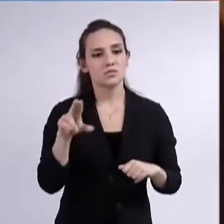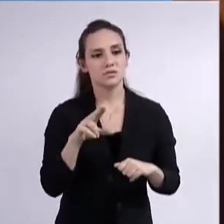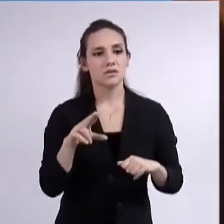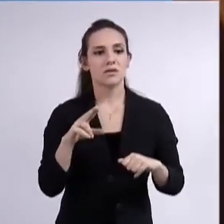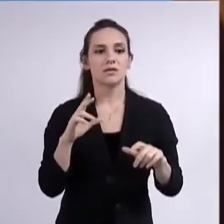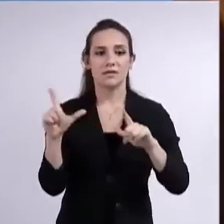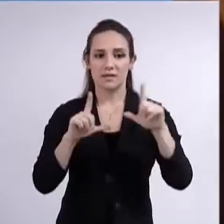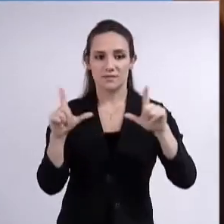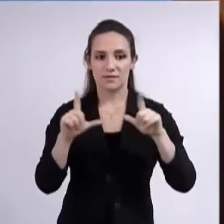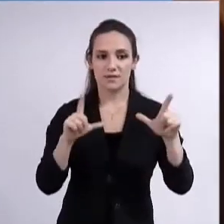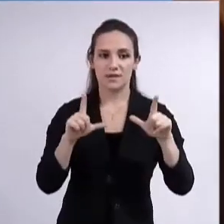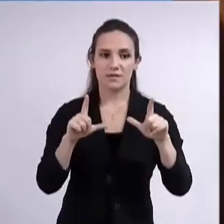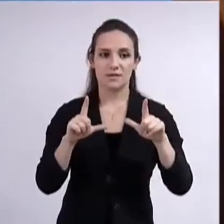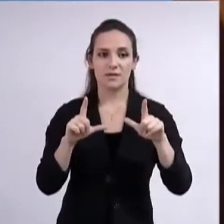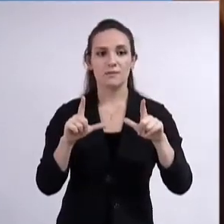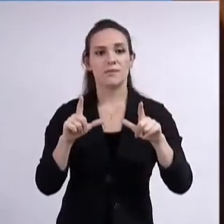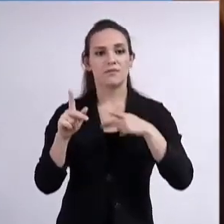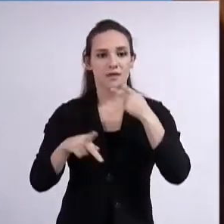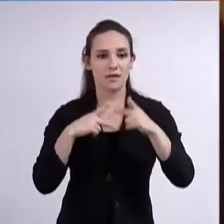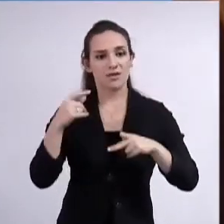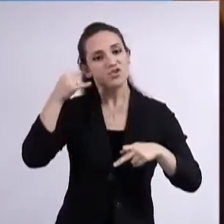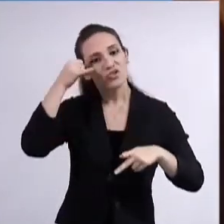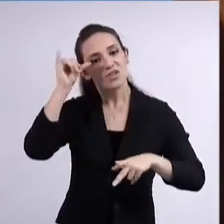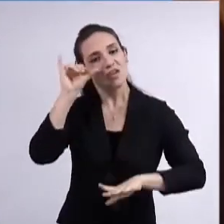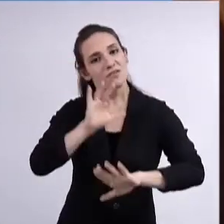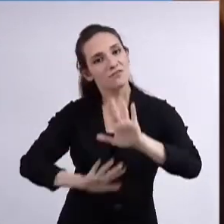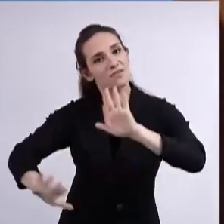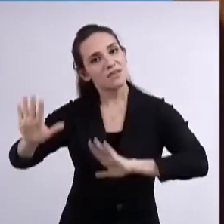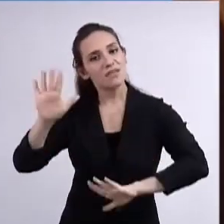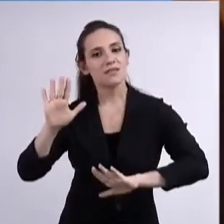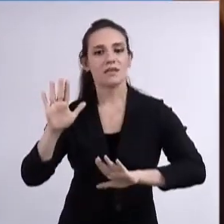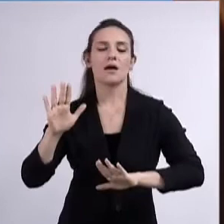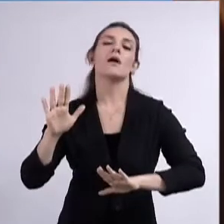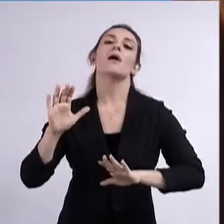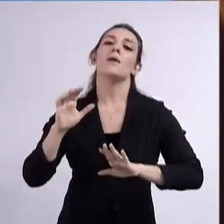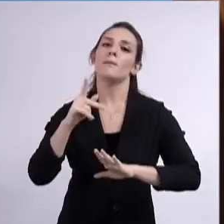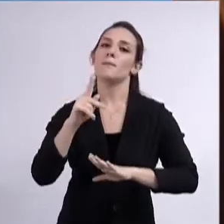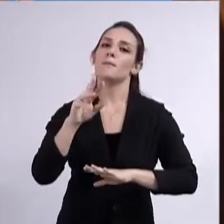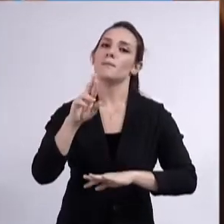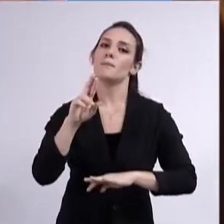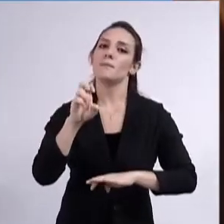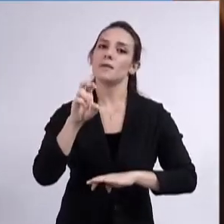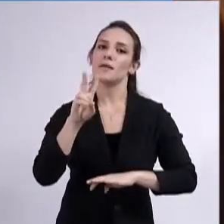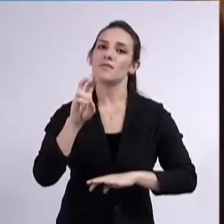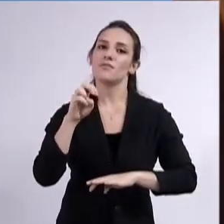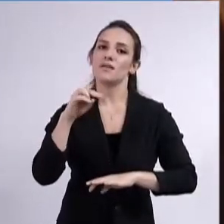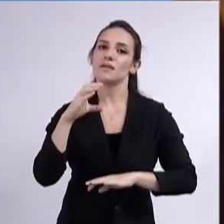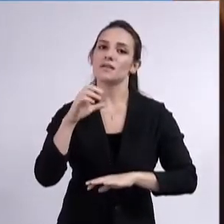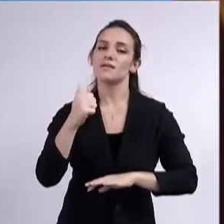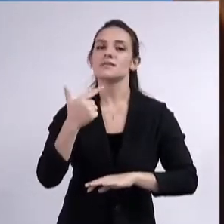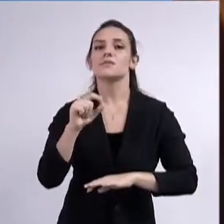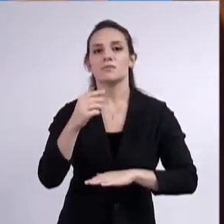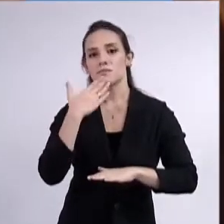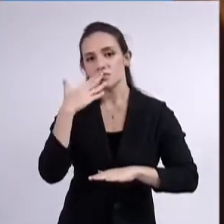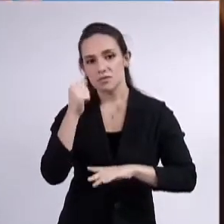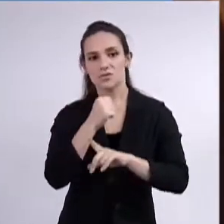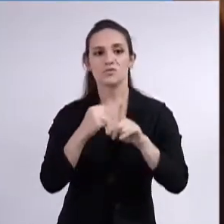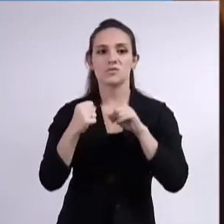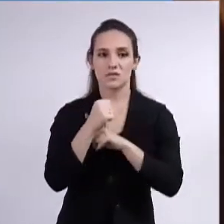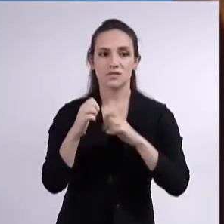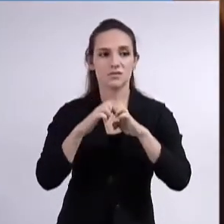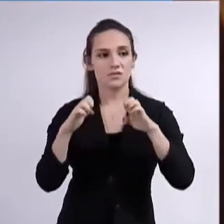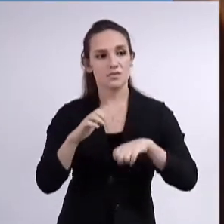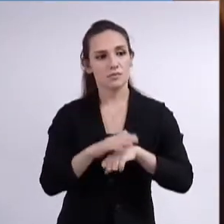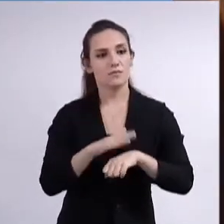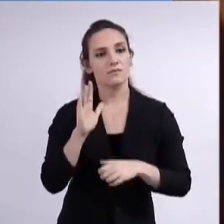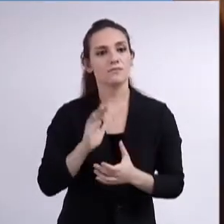de comunicação para falar de prevenção, com certeza nós teríamos uma sociedade muito mais estruturada. E falar em prevenção,